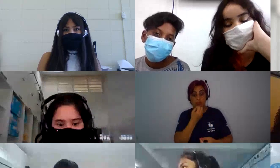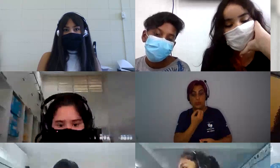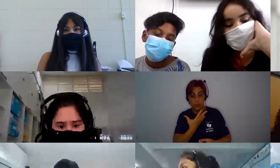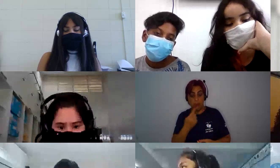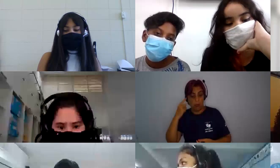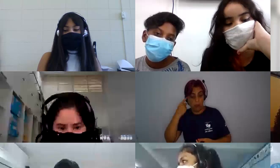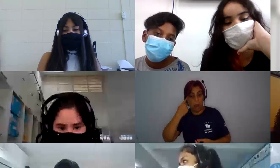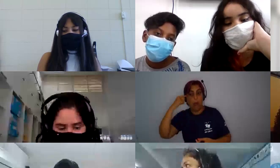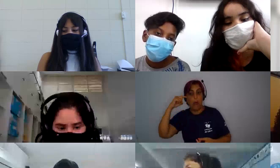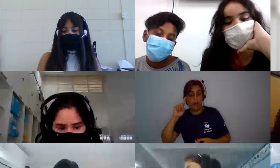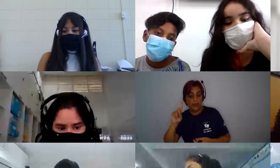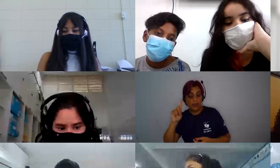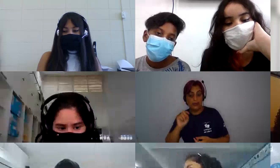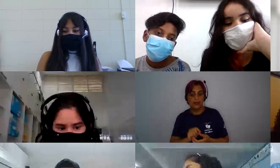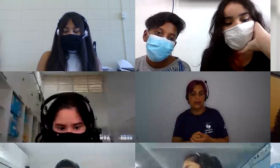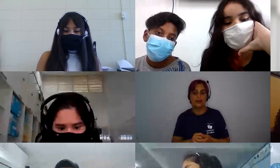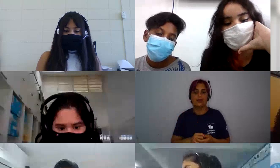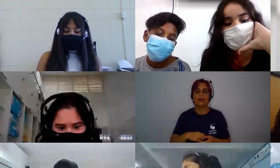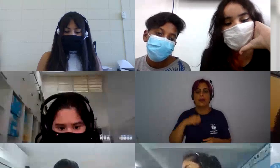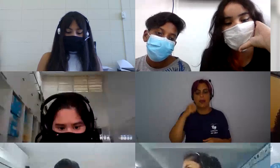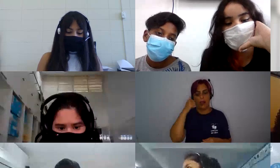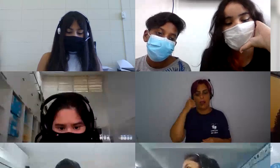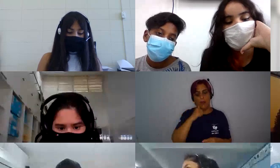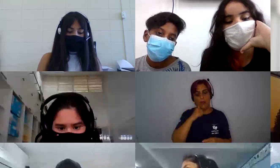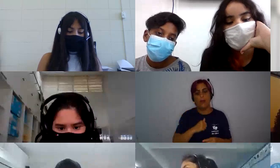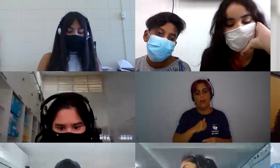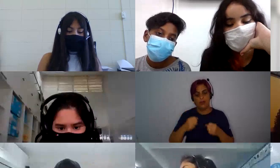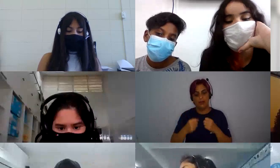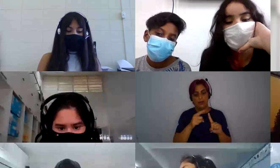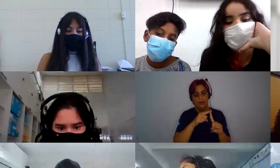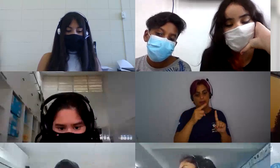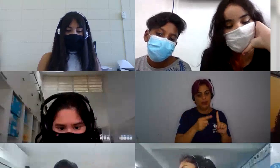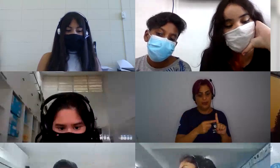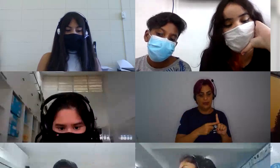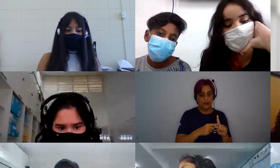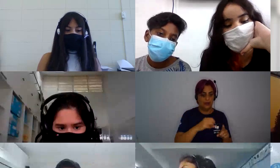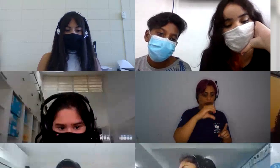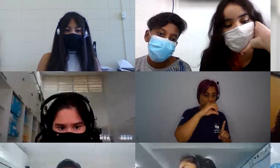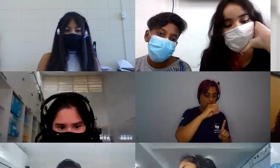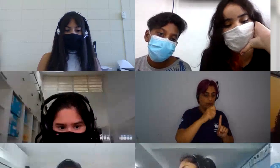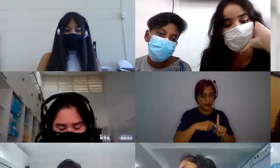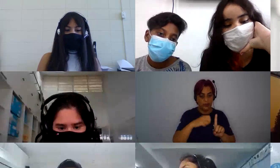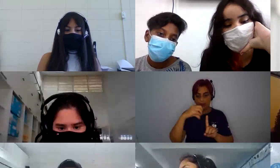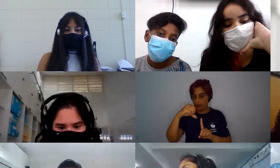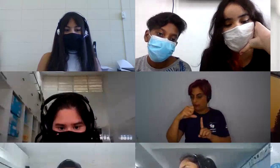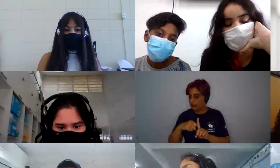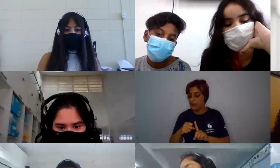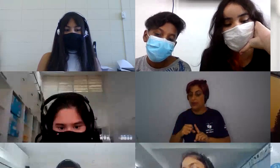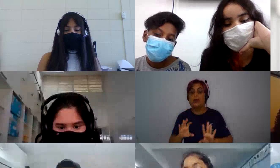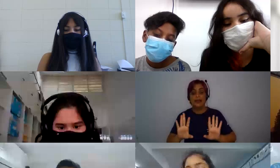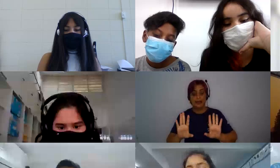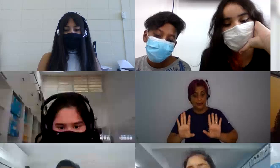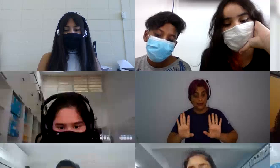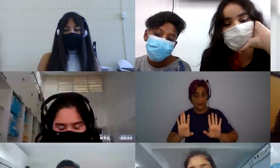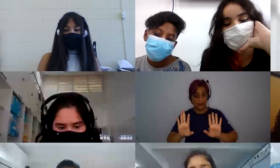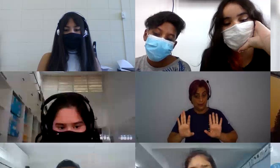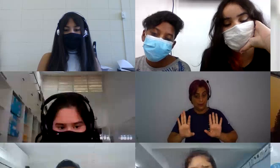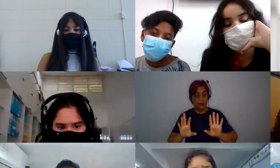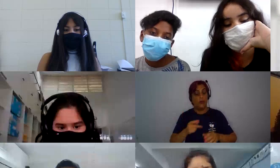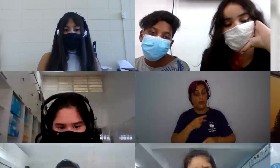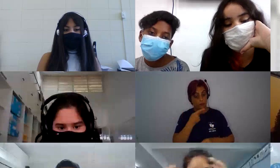uma boa ideia, né? A mulher a cada 9 meses pode engravidar. Se bem que existe uma coisa, Gabi, também vamos ser muito sinceros